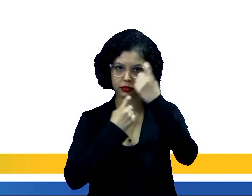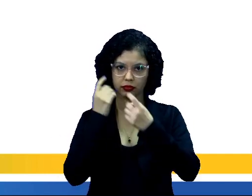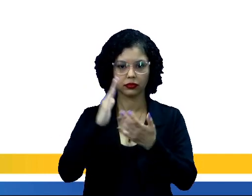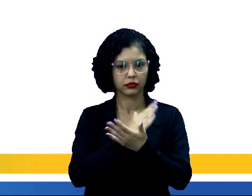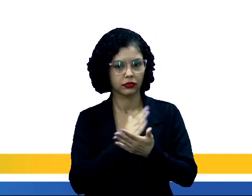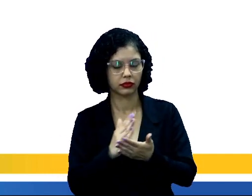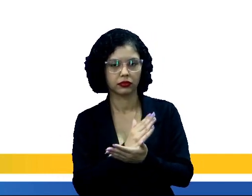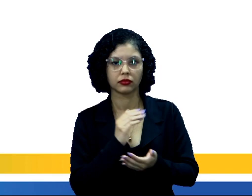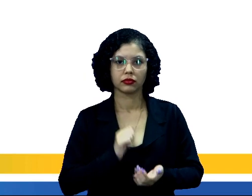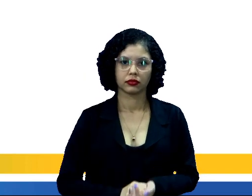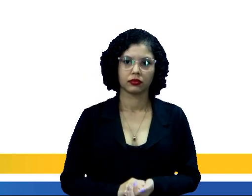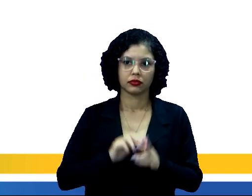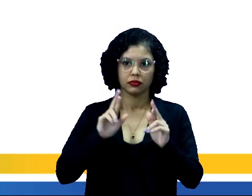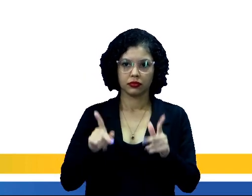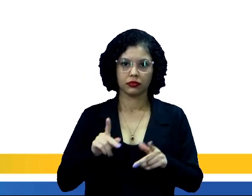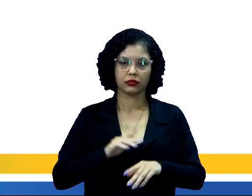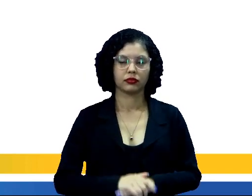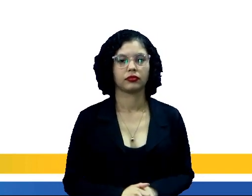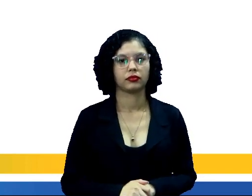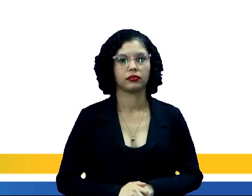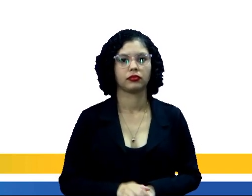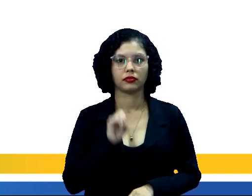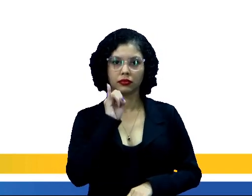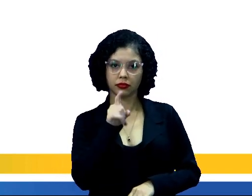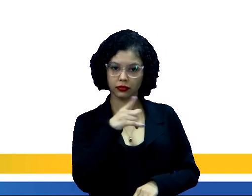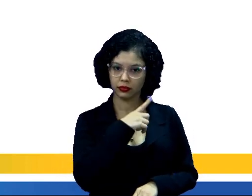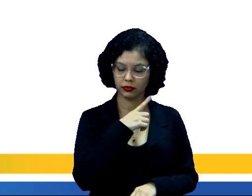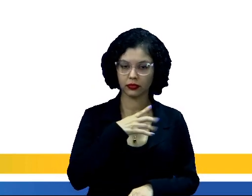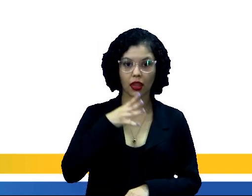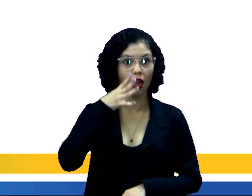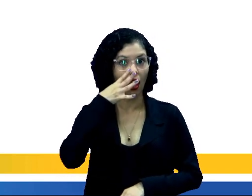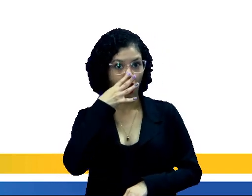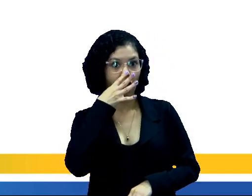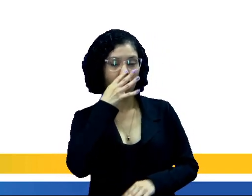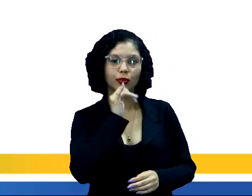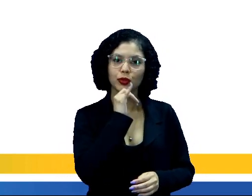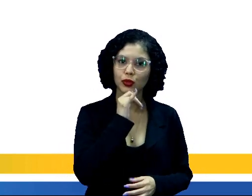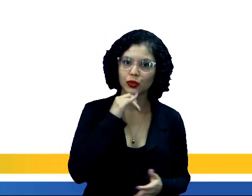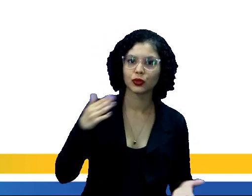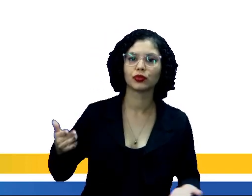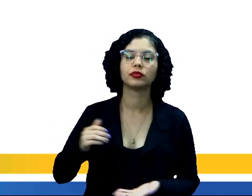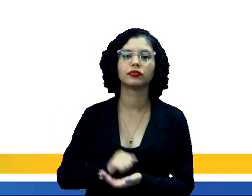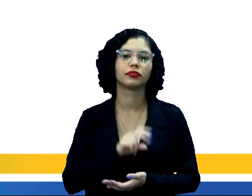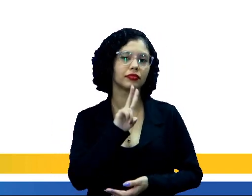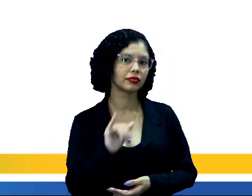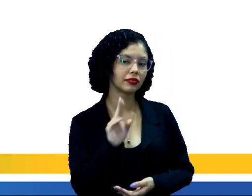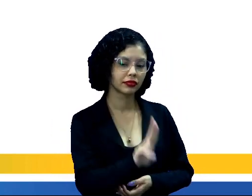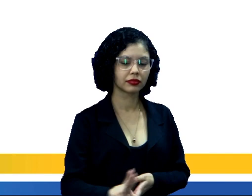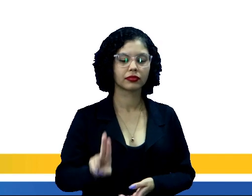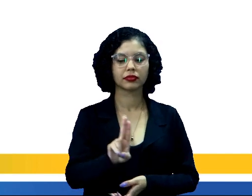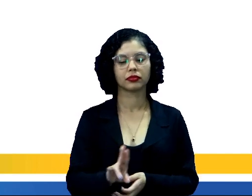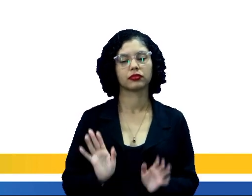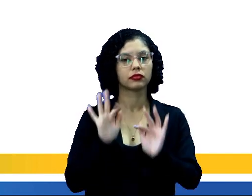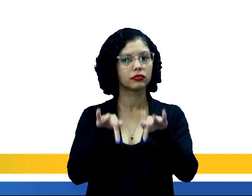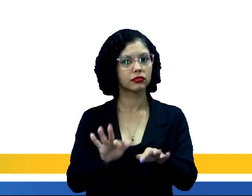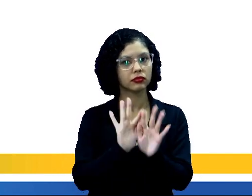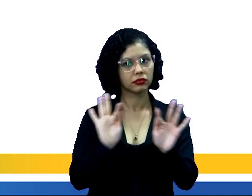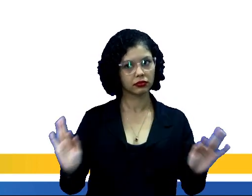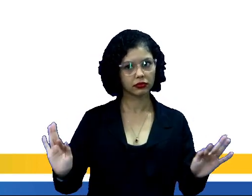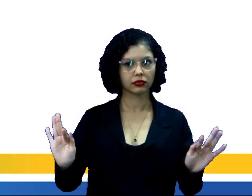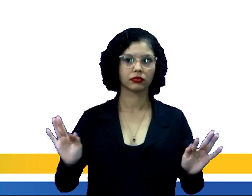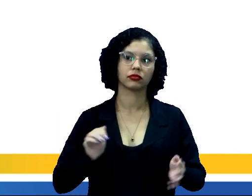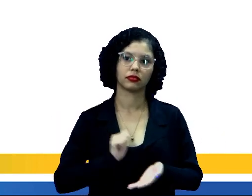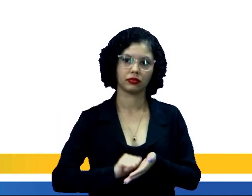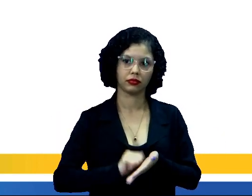expressar algo de maneira diferente, ok? Se você está espantado, por exemplo, você vai, utilizar ao final da frase, se